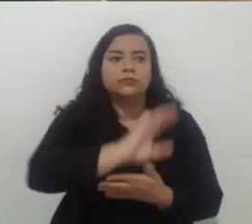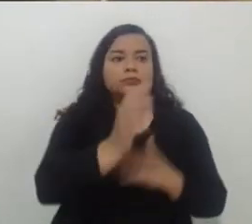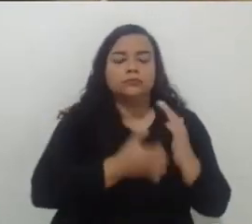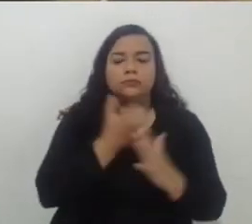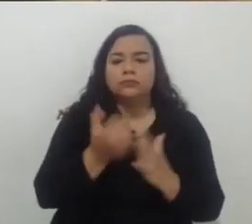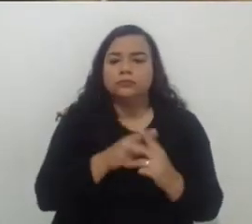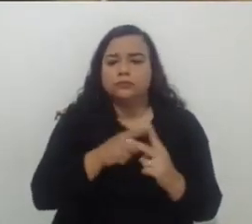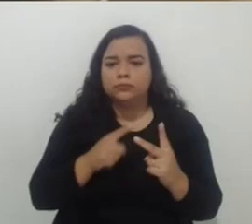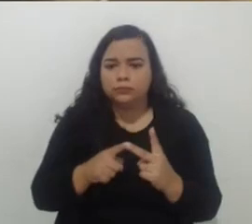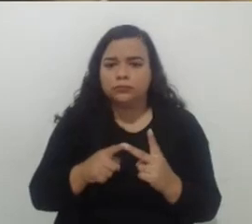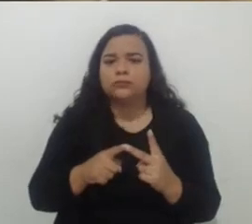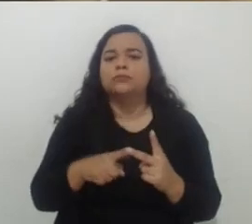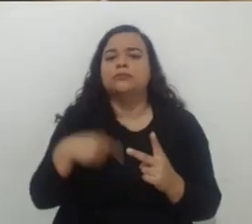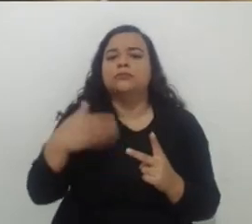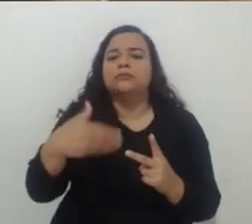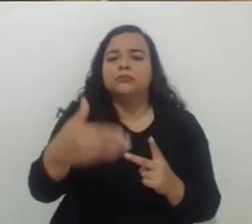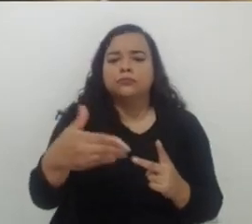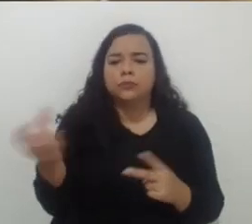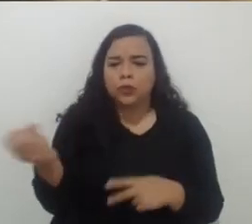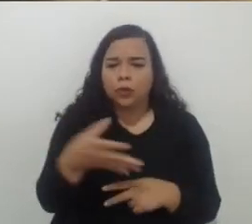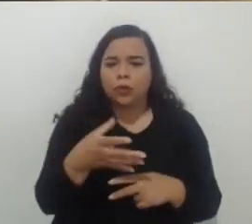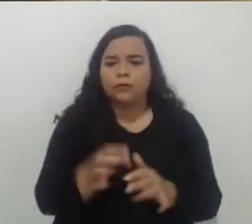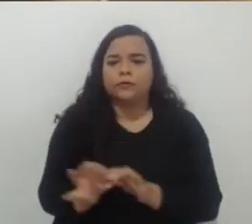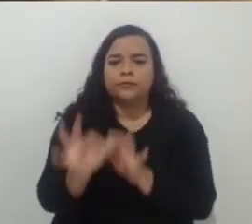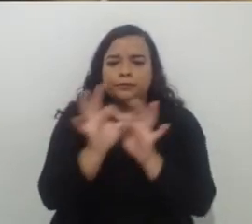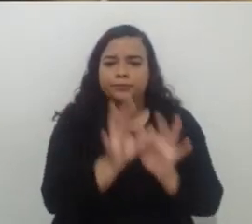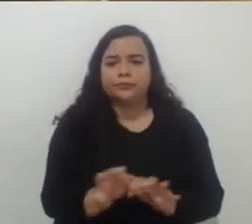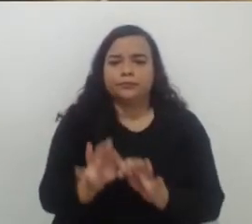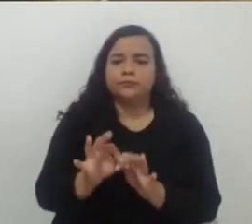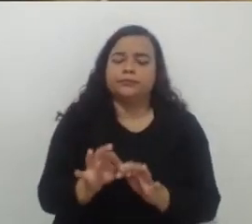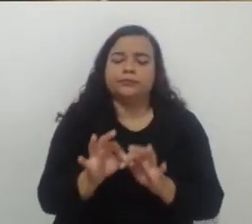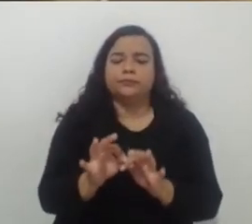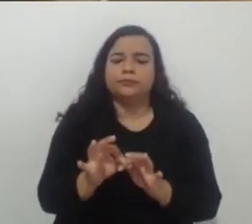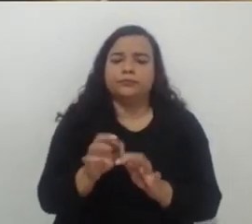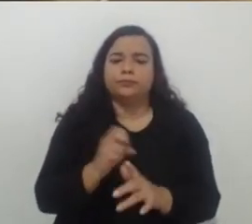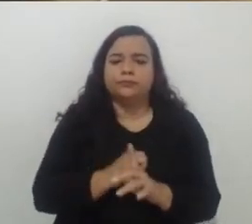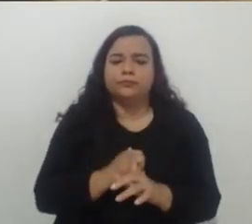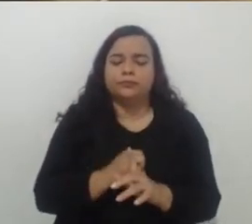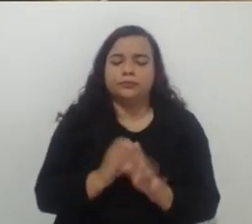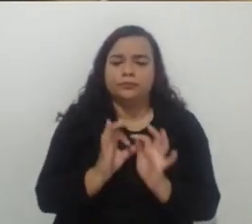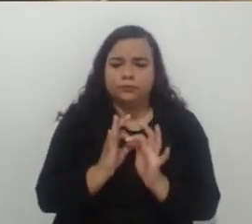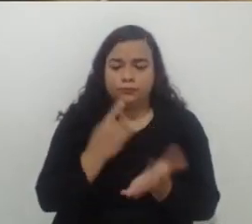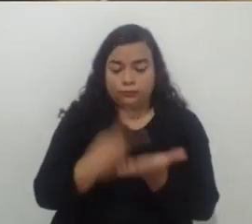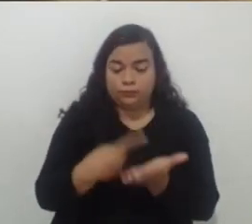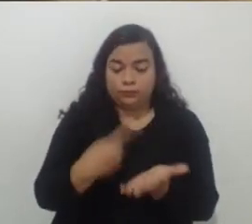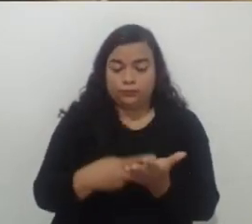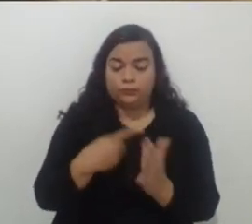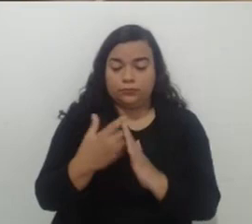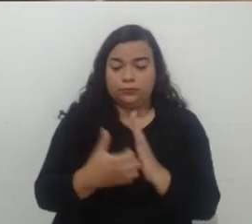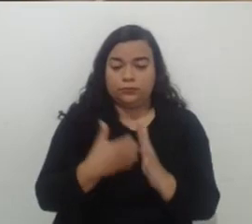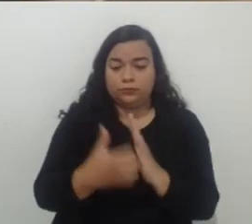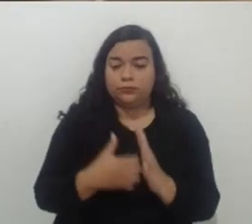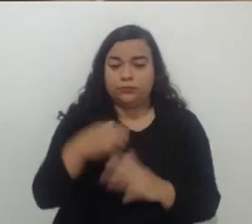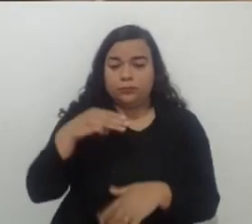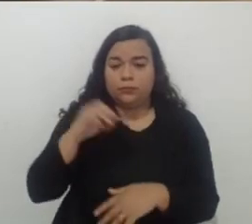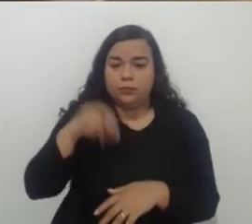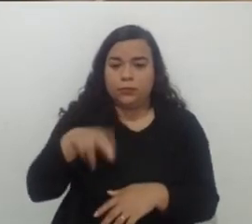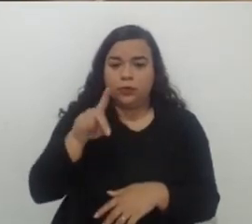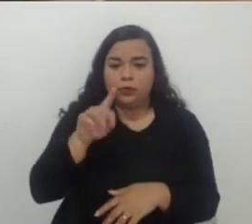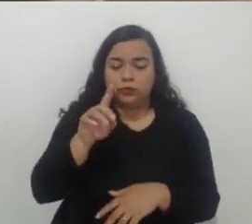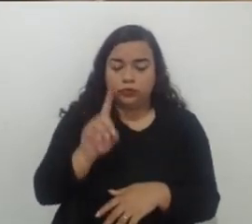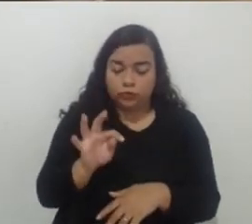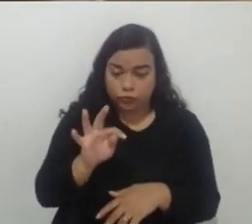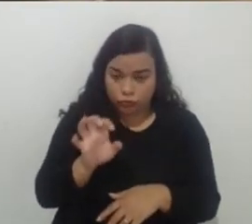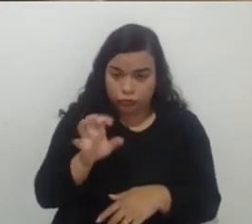uma nova cessão para a Sociedade Monte de Holanda Advocacia. Desse requerimento, dia 10 de novembro de 2009, somente